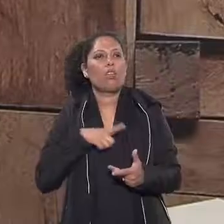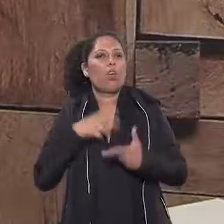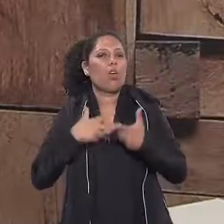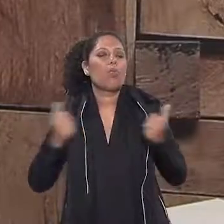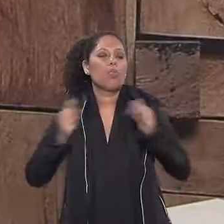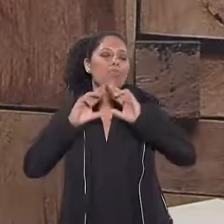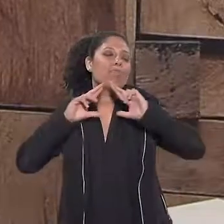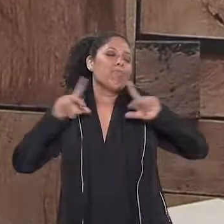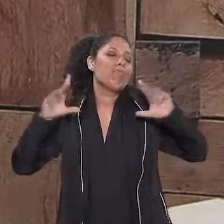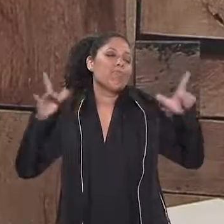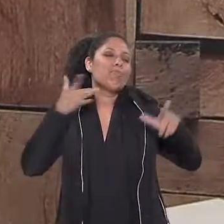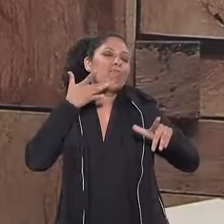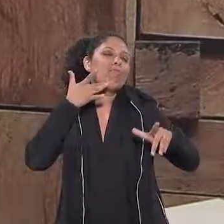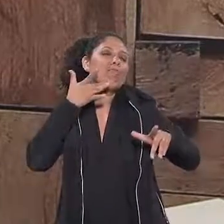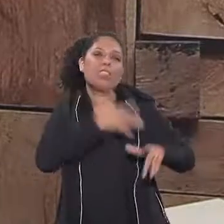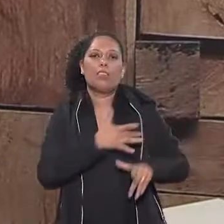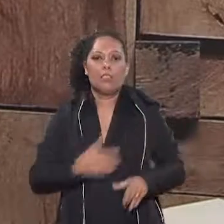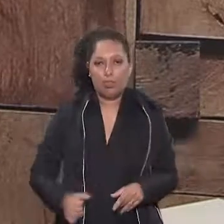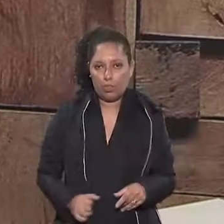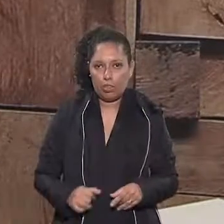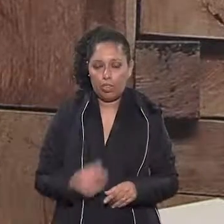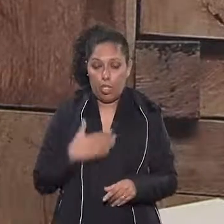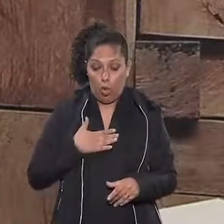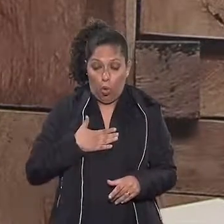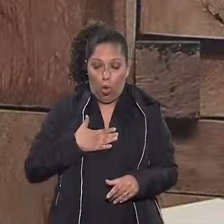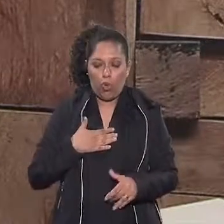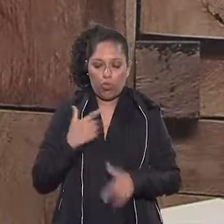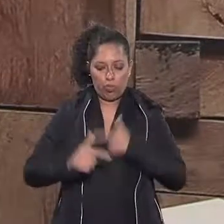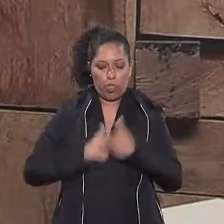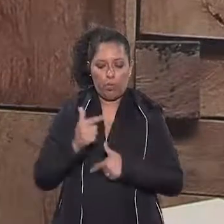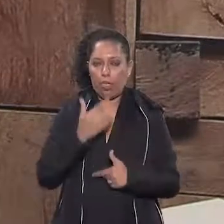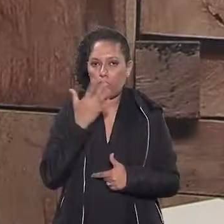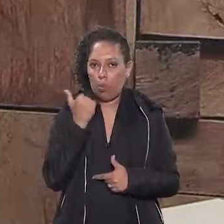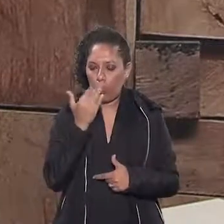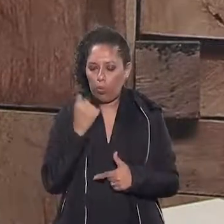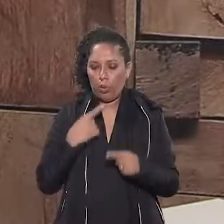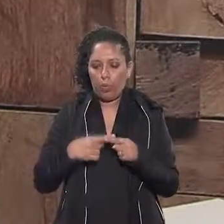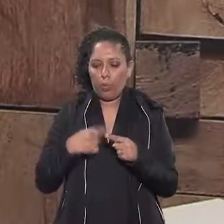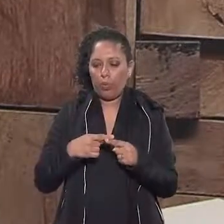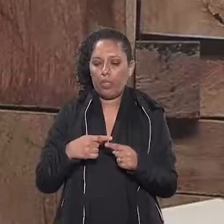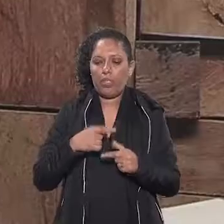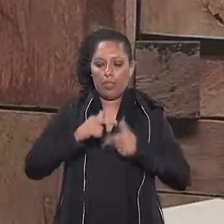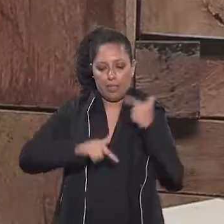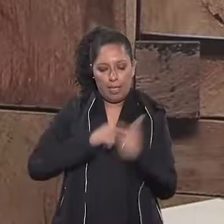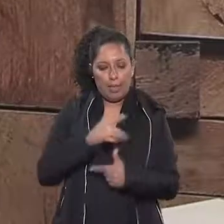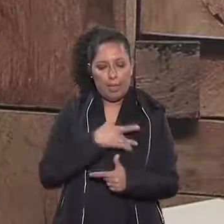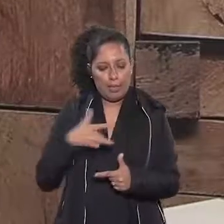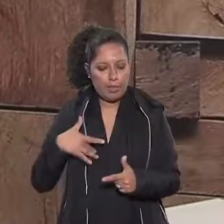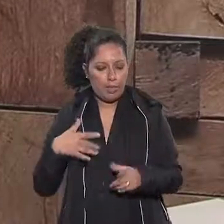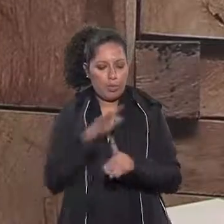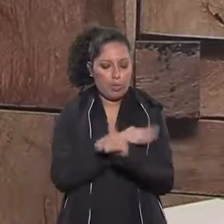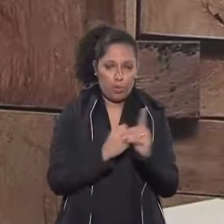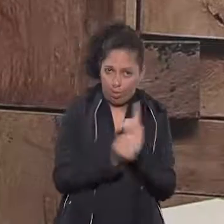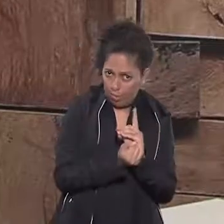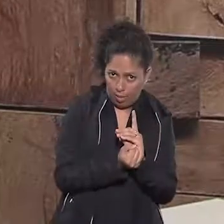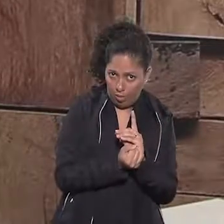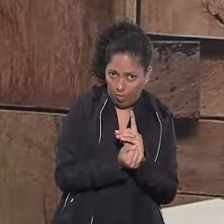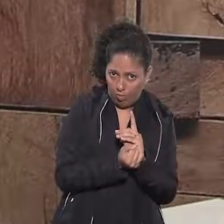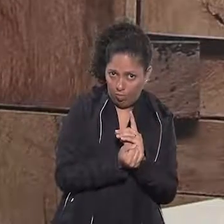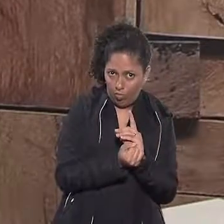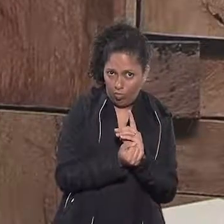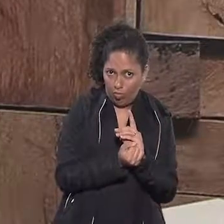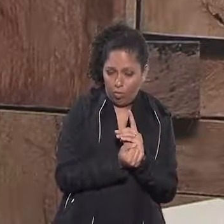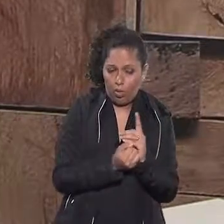muito saborosas. Então, assim, eu gosto de trabalhar comida, não porque é uma maneira de trabalhar saúde, sociedade e tal, mas é